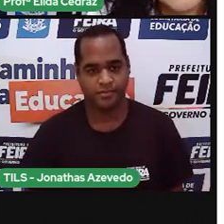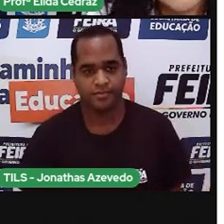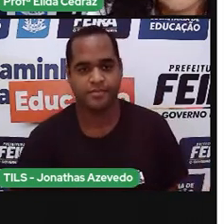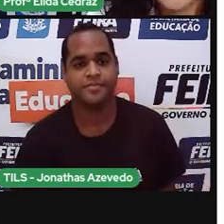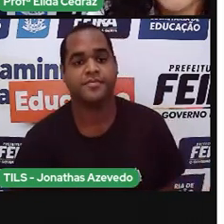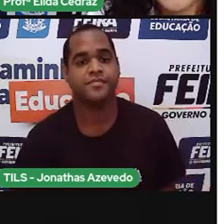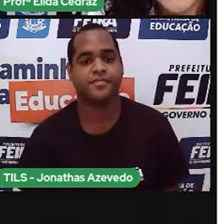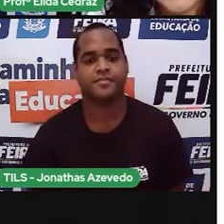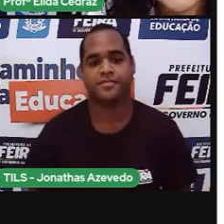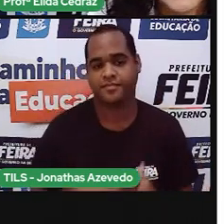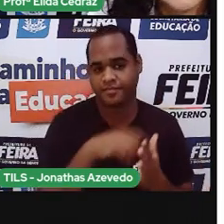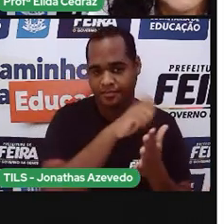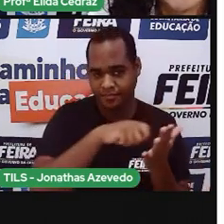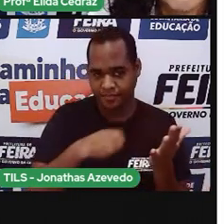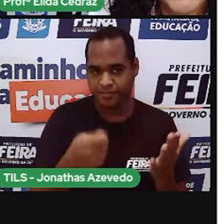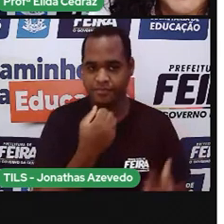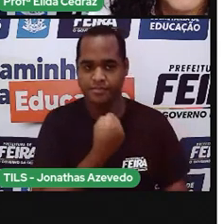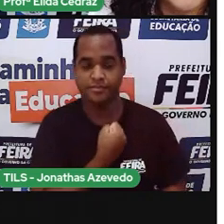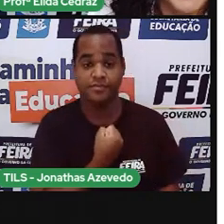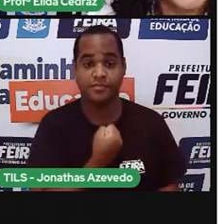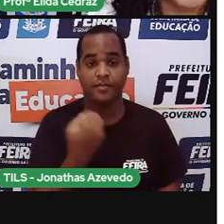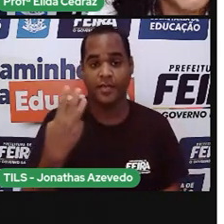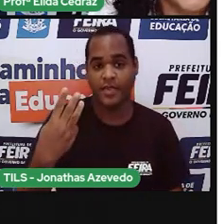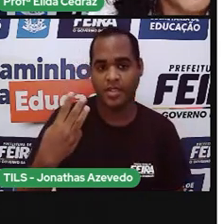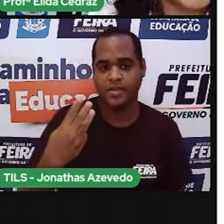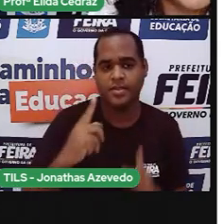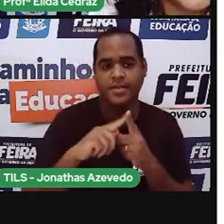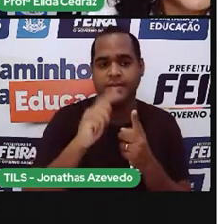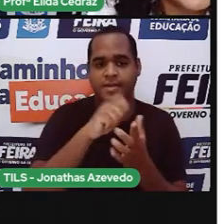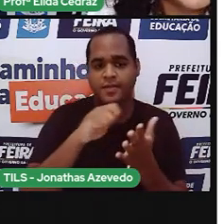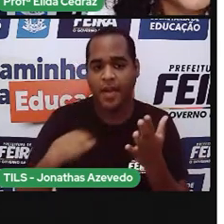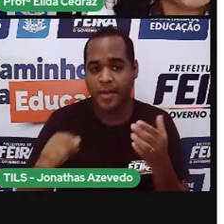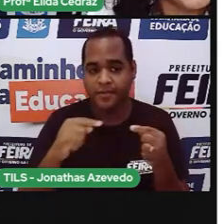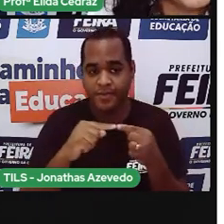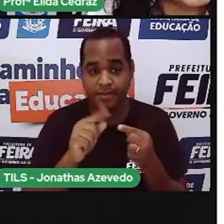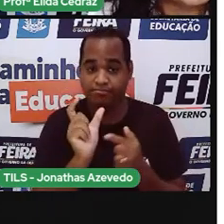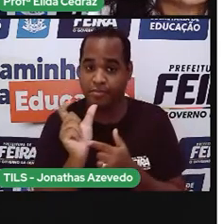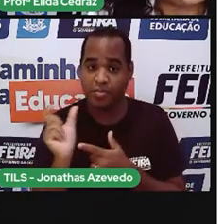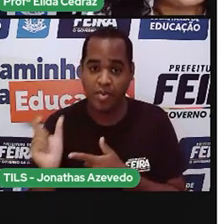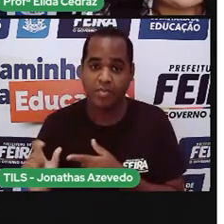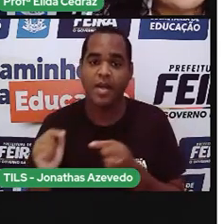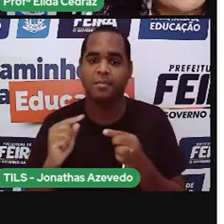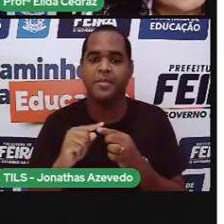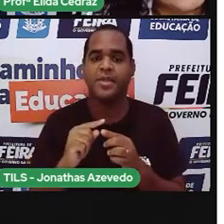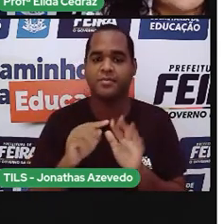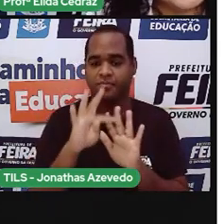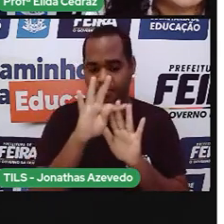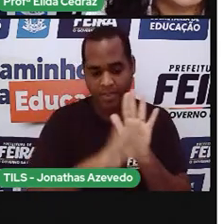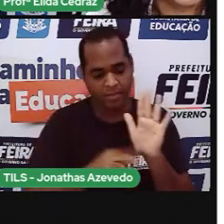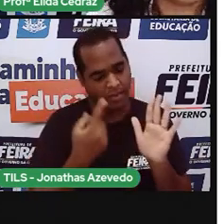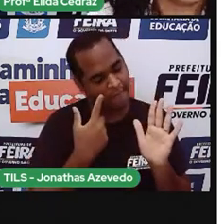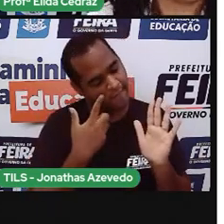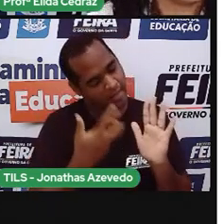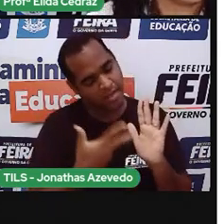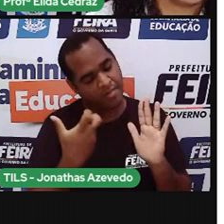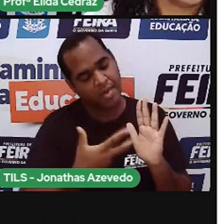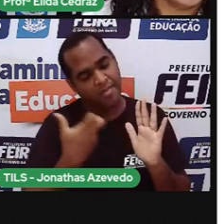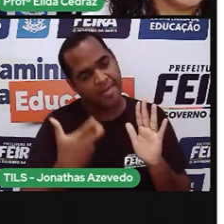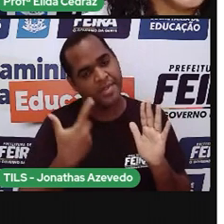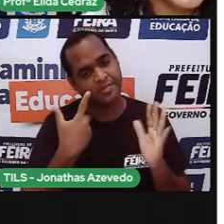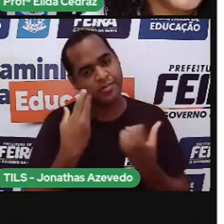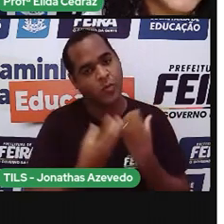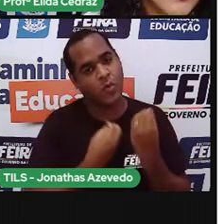inscreva no número três escreva abaixo as palavras e aparecem no texto que